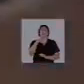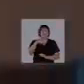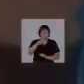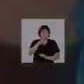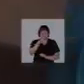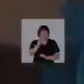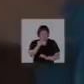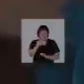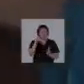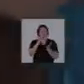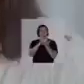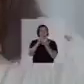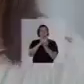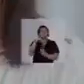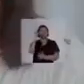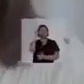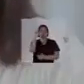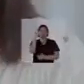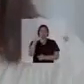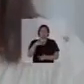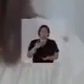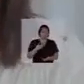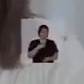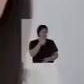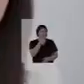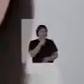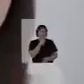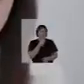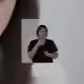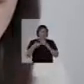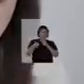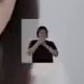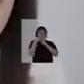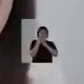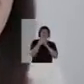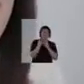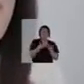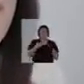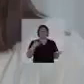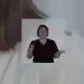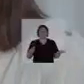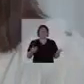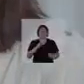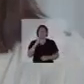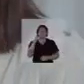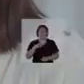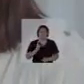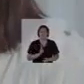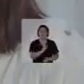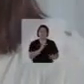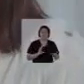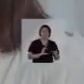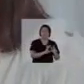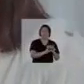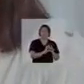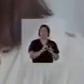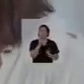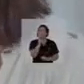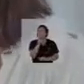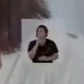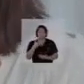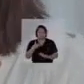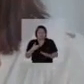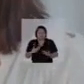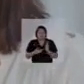Batia muito em mim, que ele queria dinheiro e eu tinha que trabalhar e dar dinheiro para ele. Se eu continuasse com ele, que exemplo que eu daria? Que